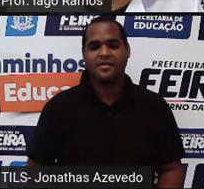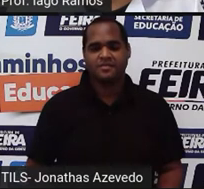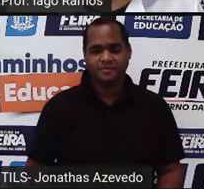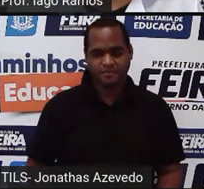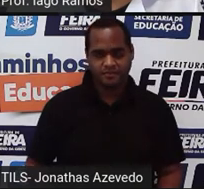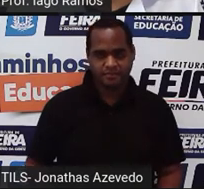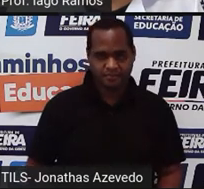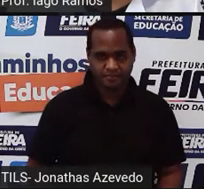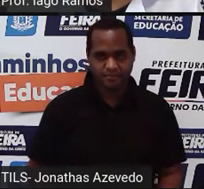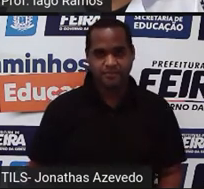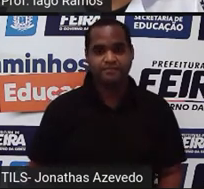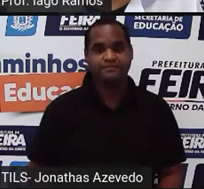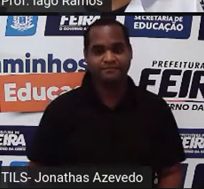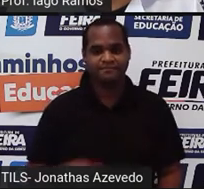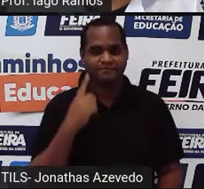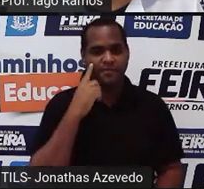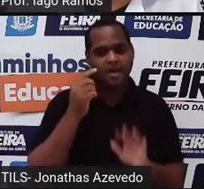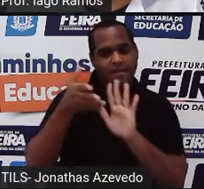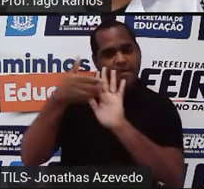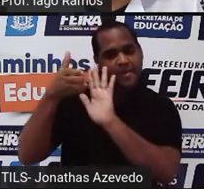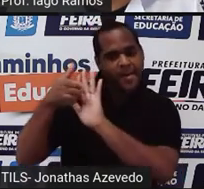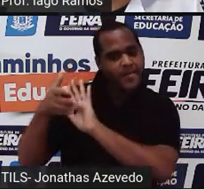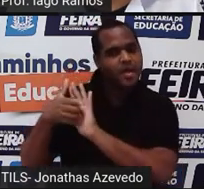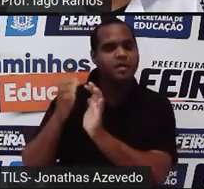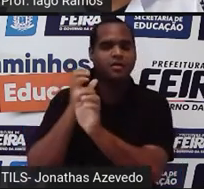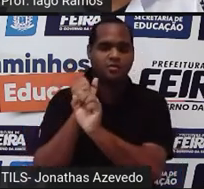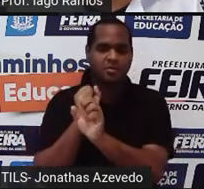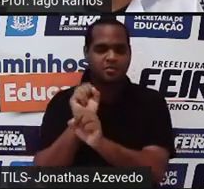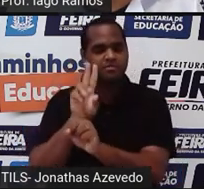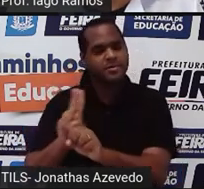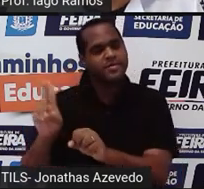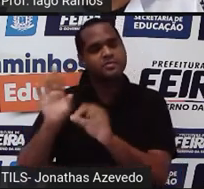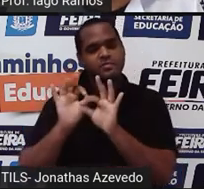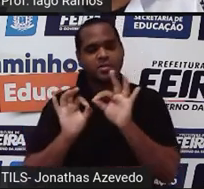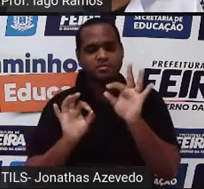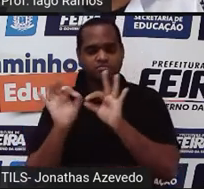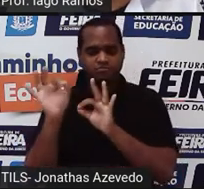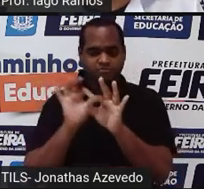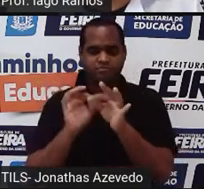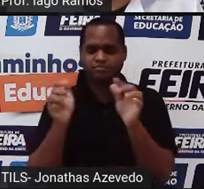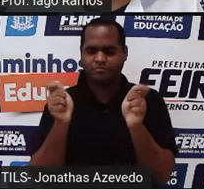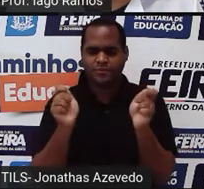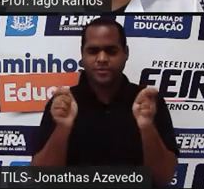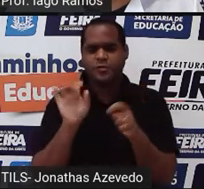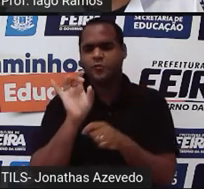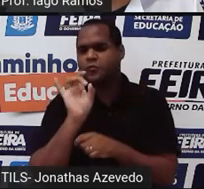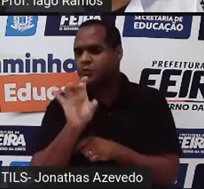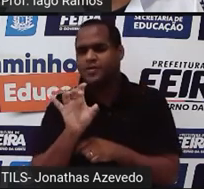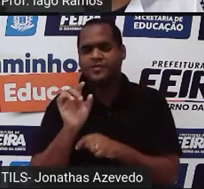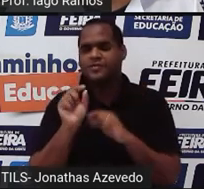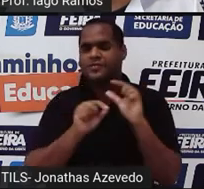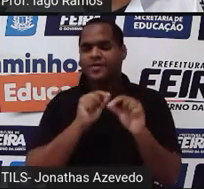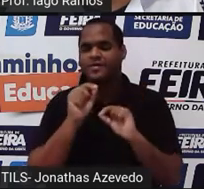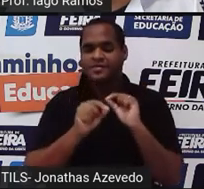Então, estou tirando esses segmentos aqui que eu usei para calcular as distâncias, para a gente ficar só com...